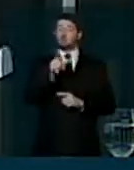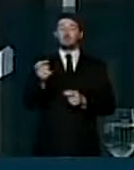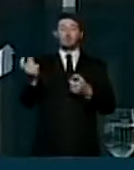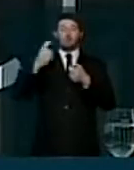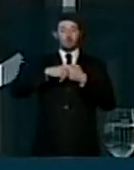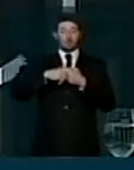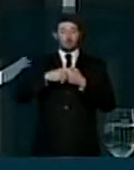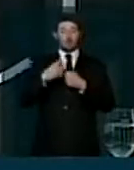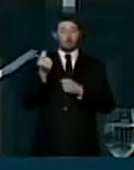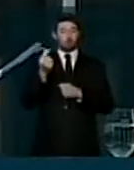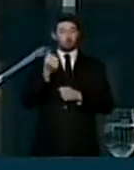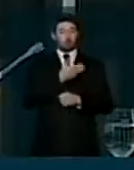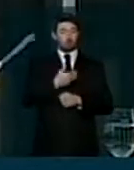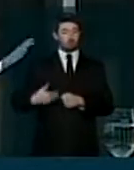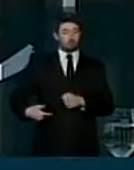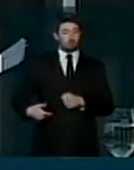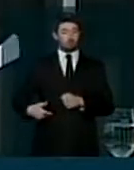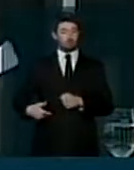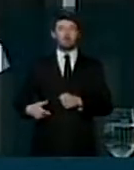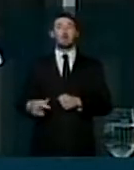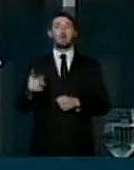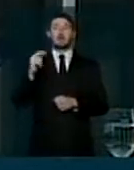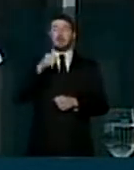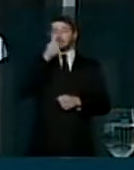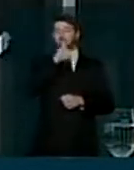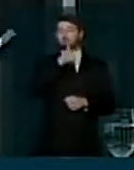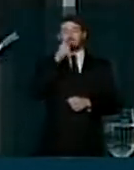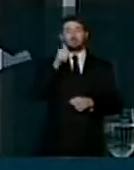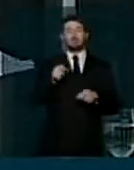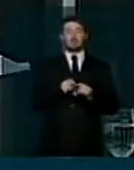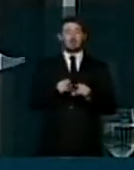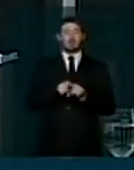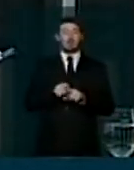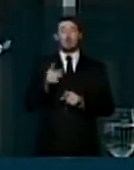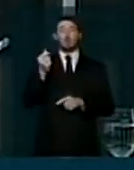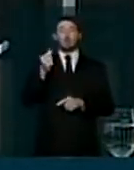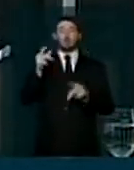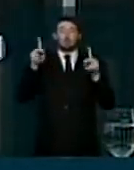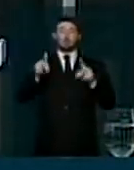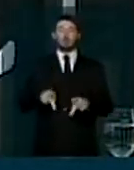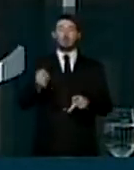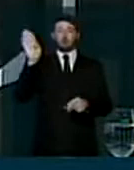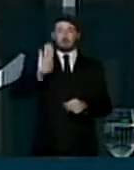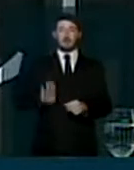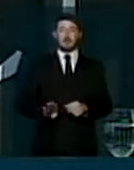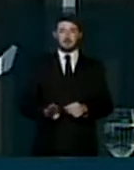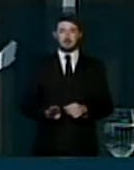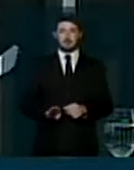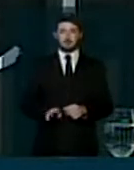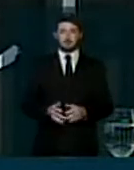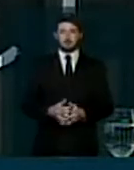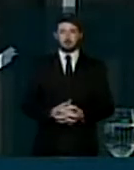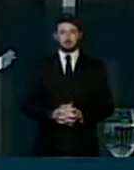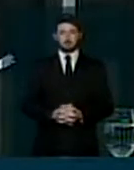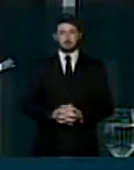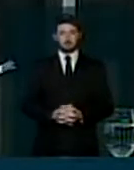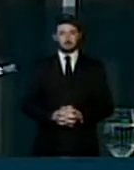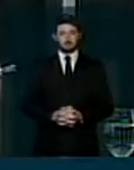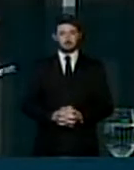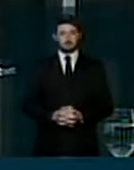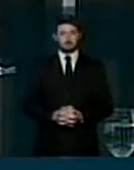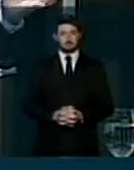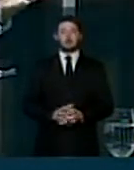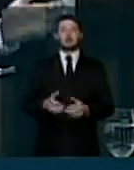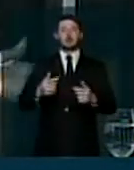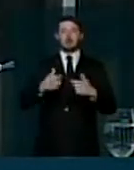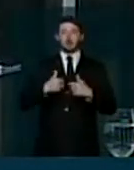o dinheiro público do sacrifício e à custa do nosso povo brasileiro, dos trabalhadores e das trabalhadoras.